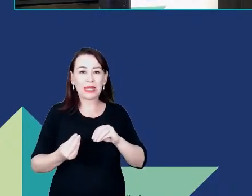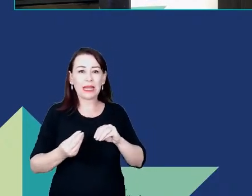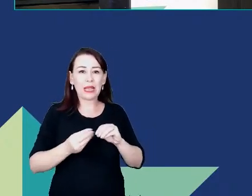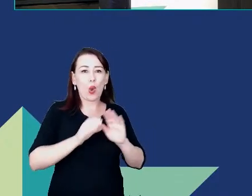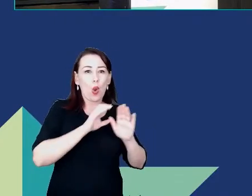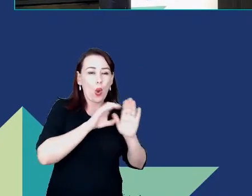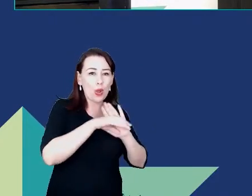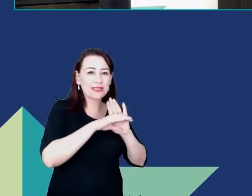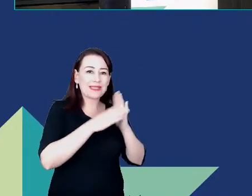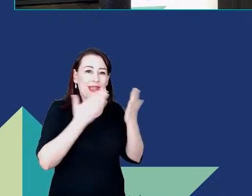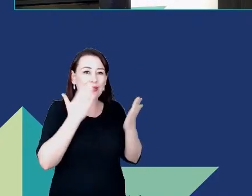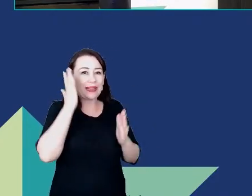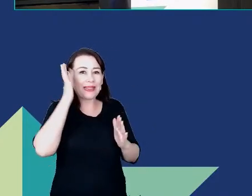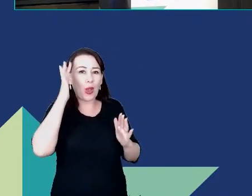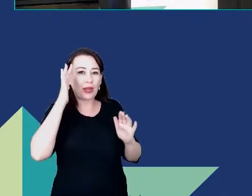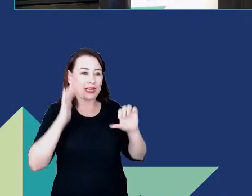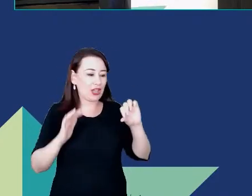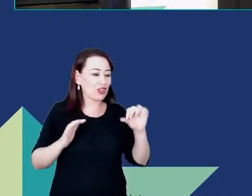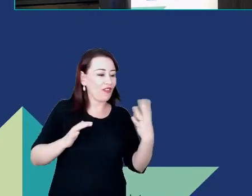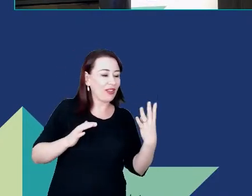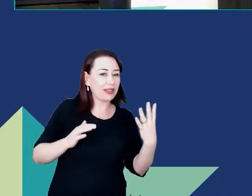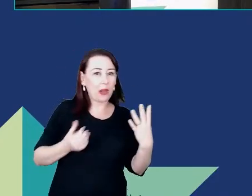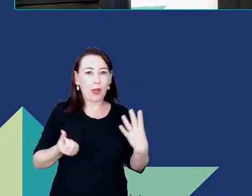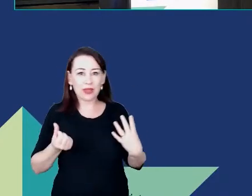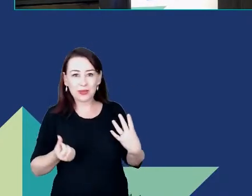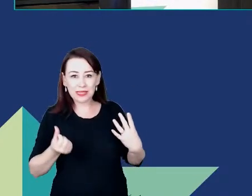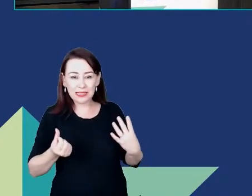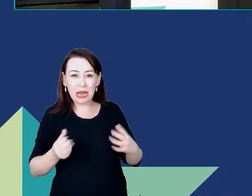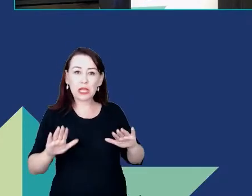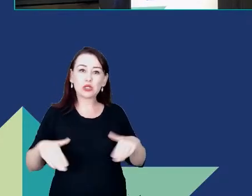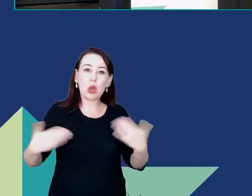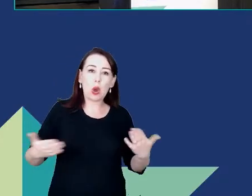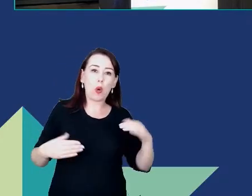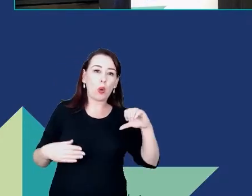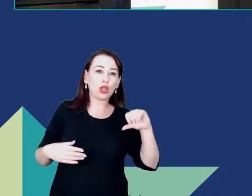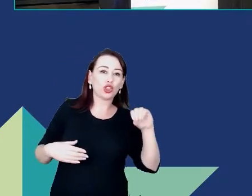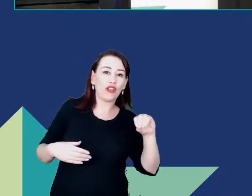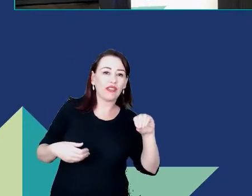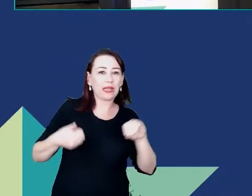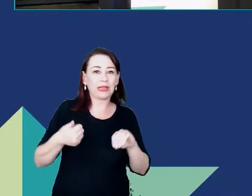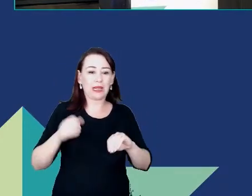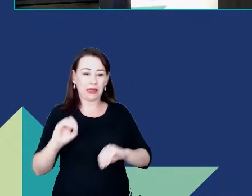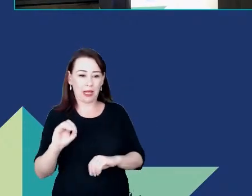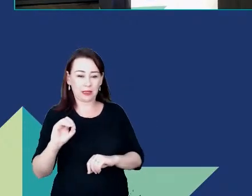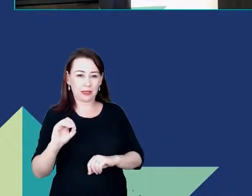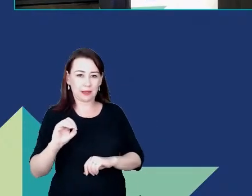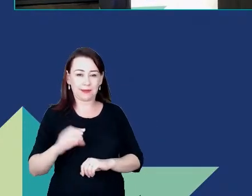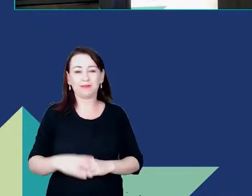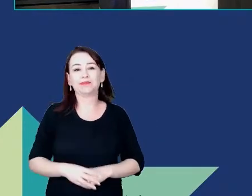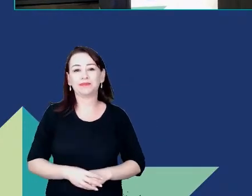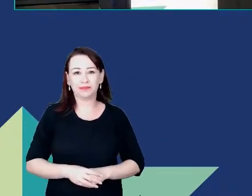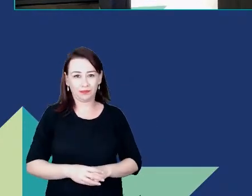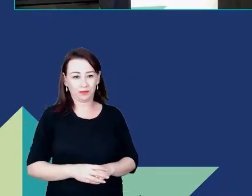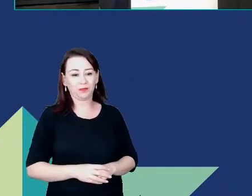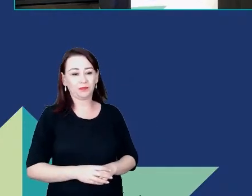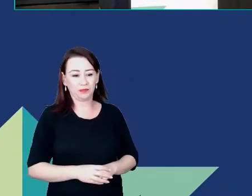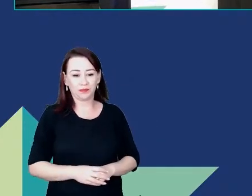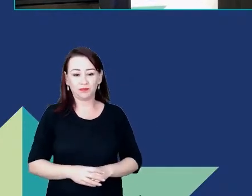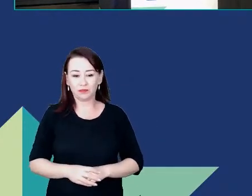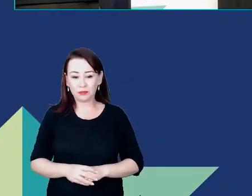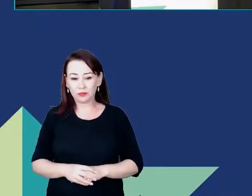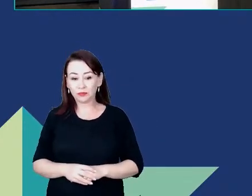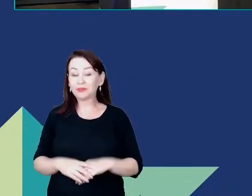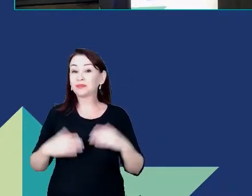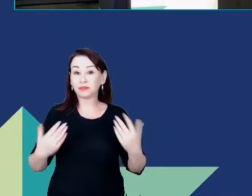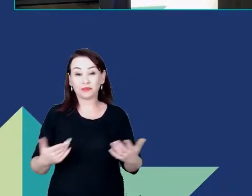teórico, né, de 94,6 até um 90,10, por exemplo. Tá? Bom, aqui essa aqui só mostrando as